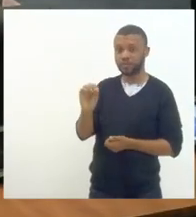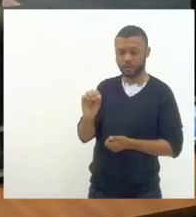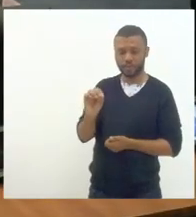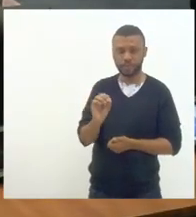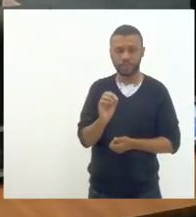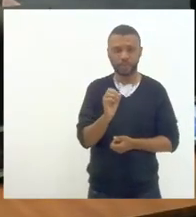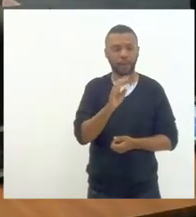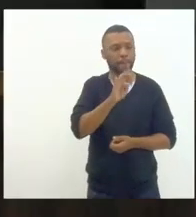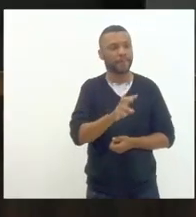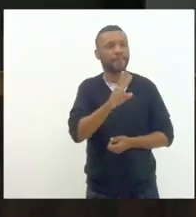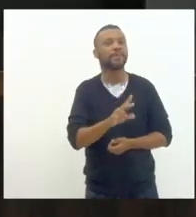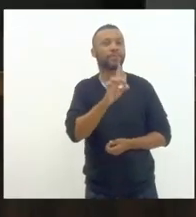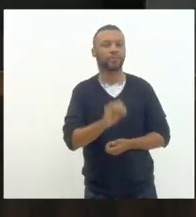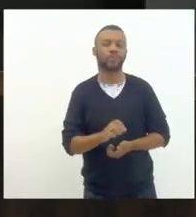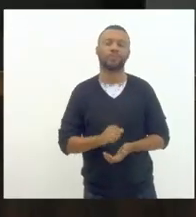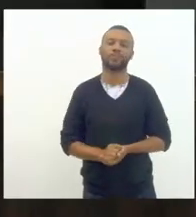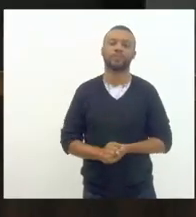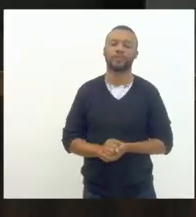Anuncio, sessão ordinária do dia